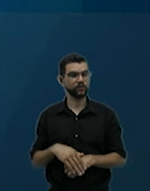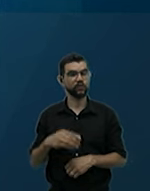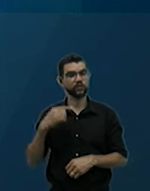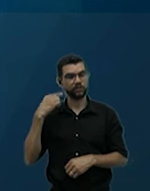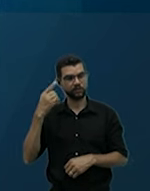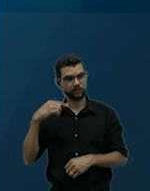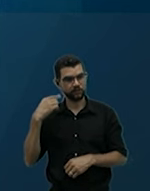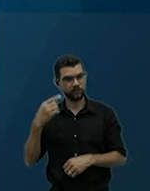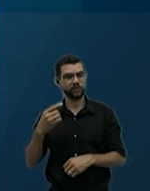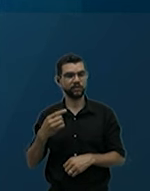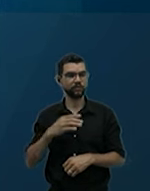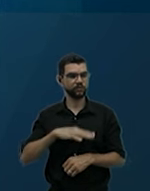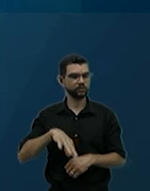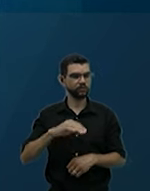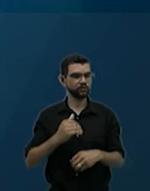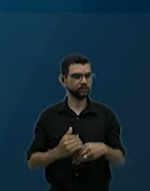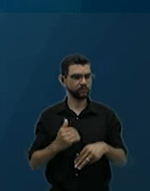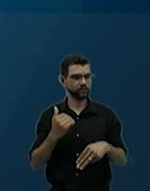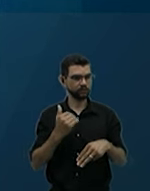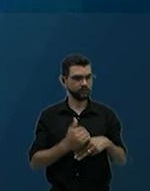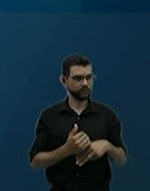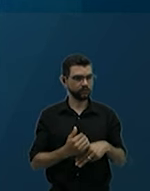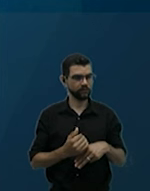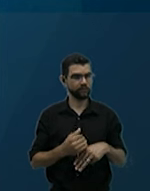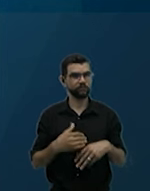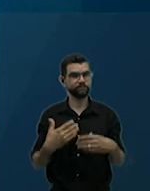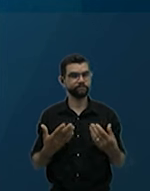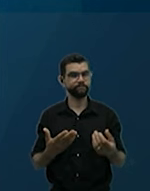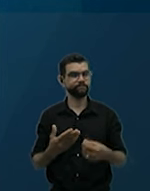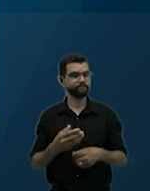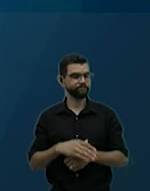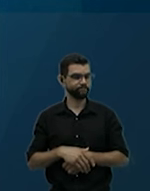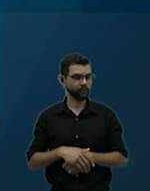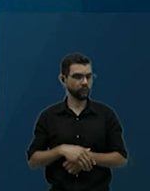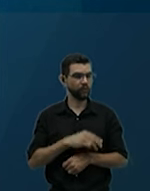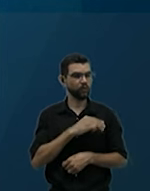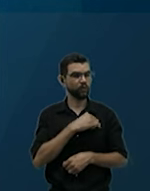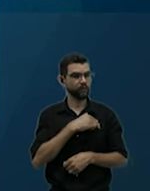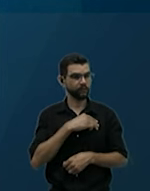o Ministério Público não poderia se omitir